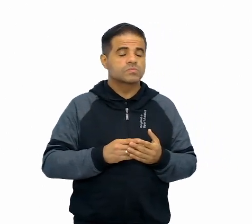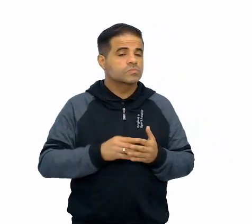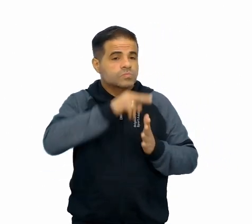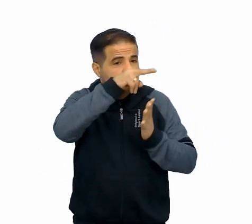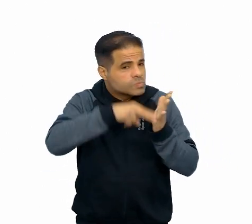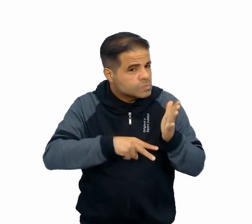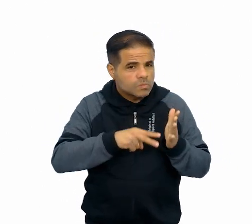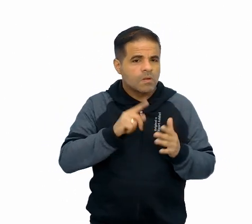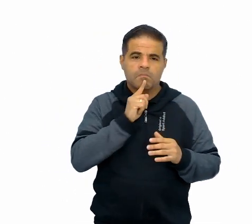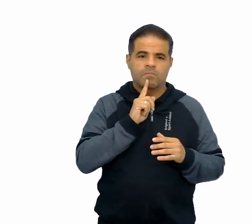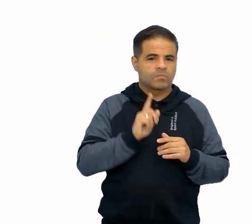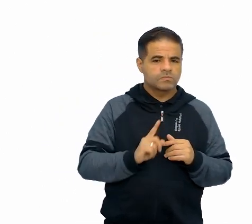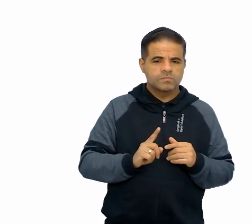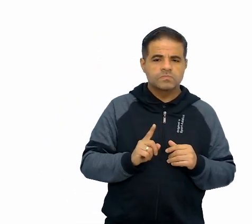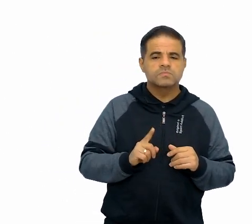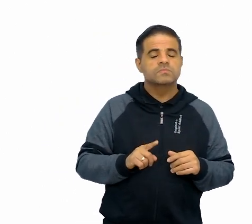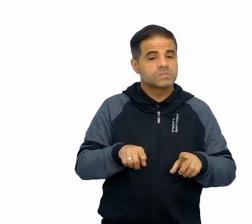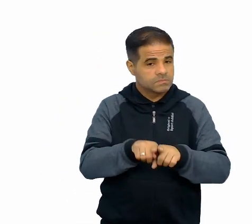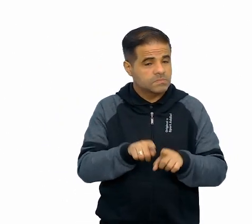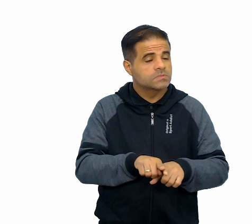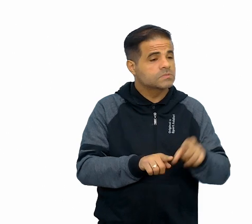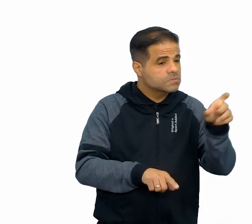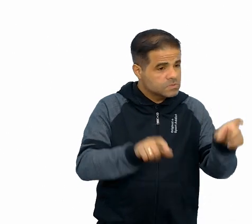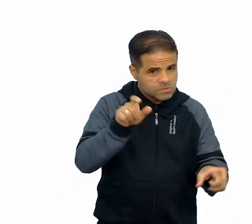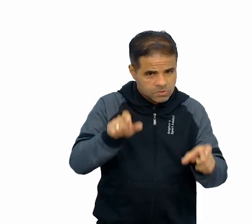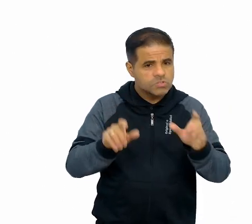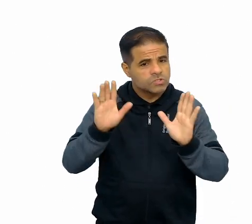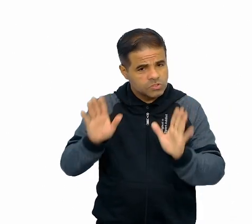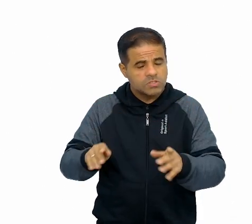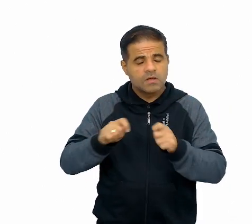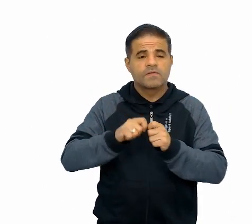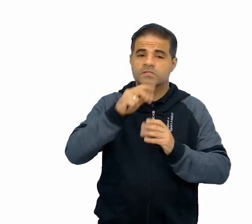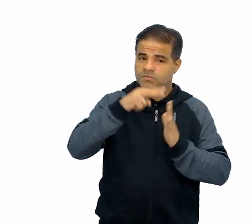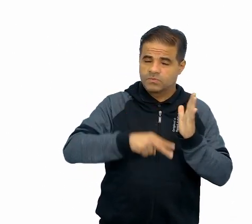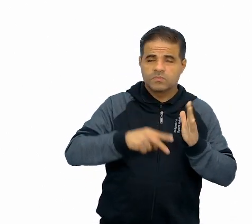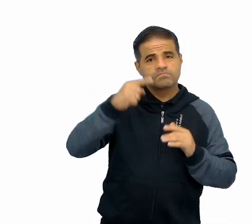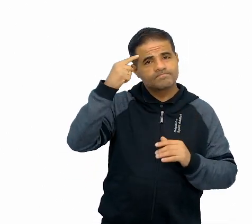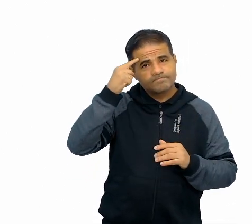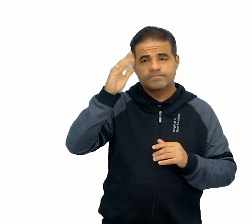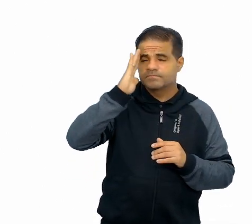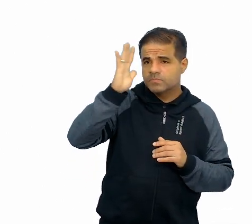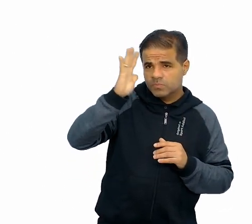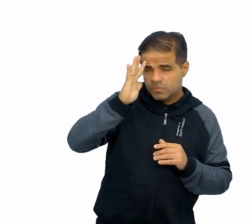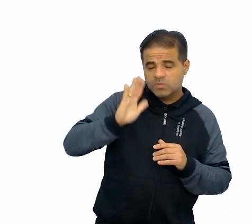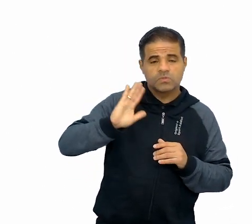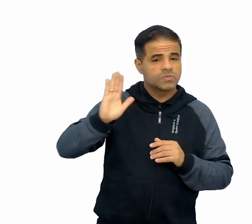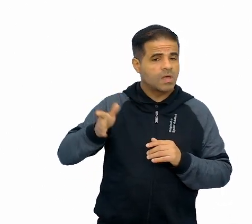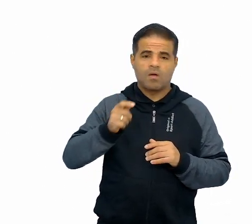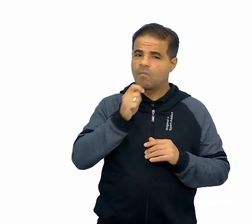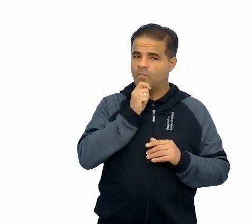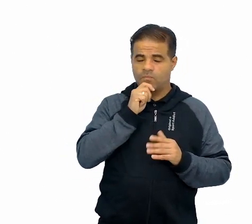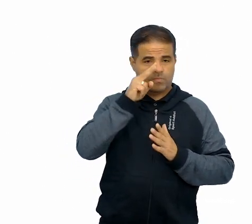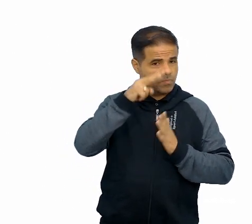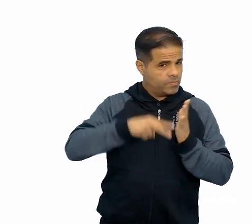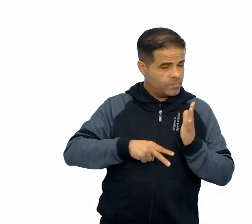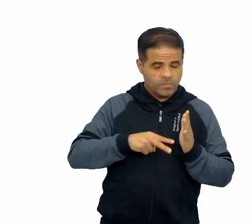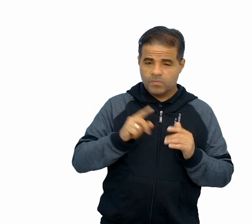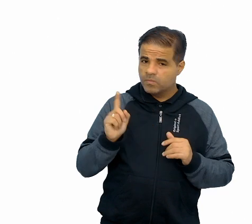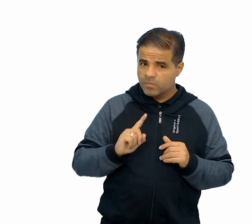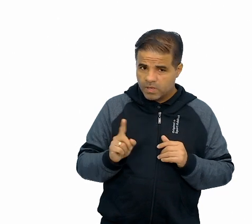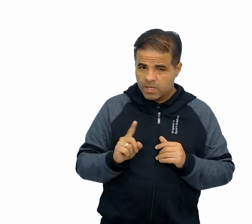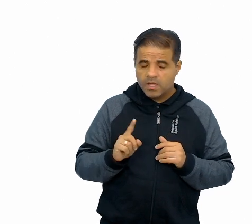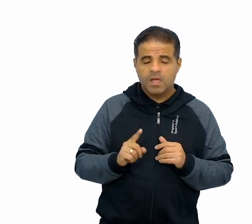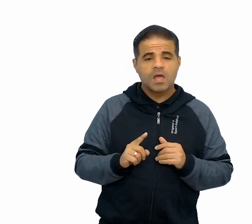leem convencionalmente, quanto para aqueles que já o fazem. Então, pensando nos estudantes que ainda não leem